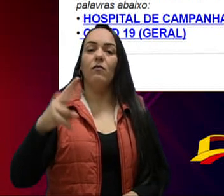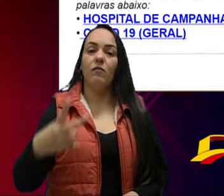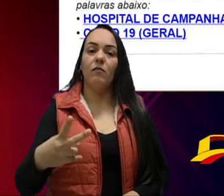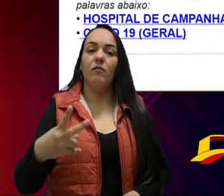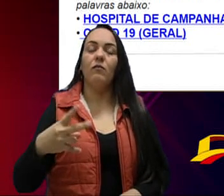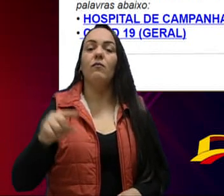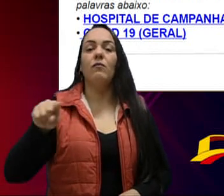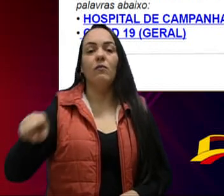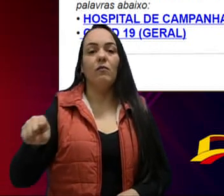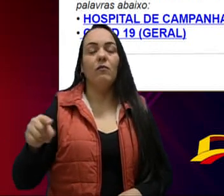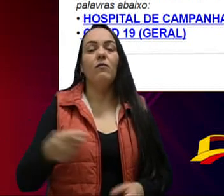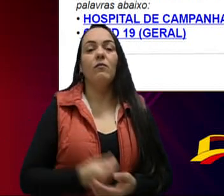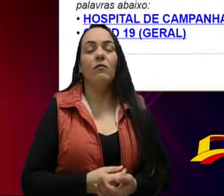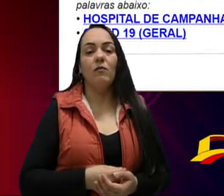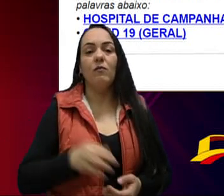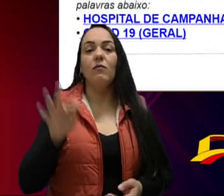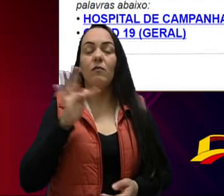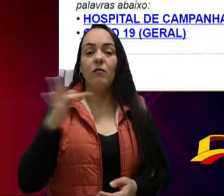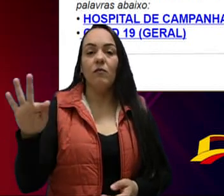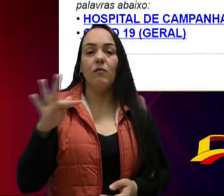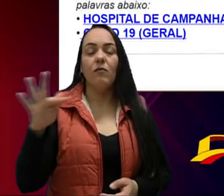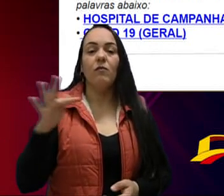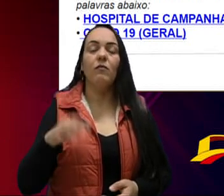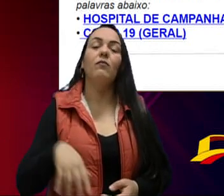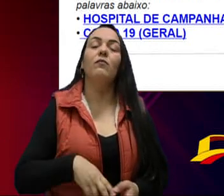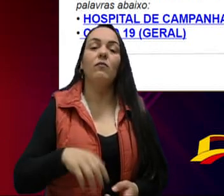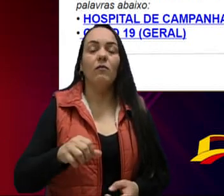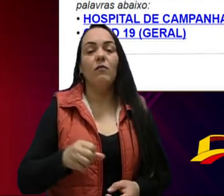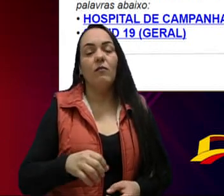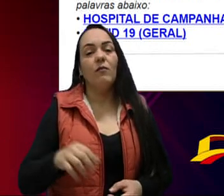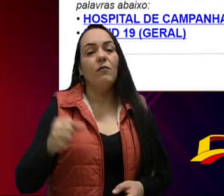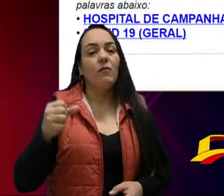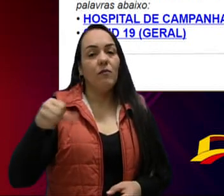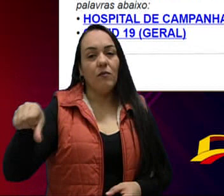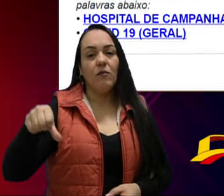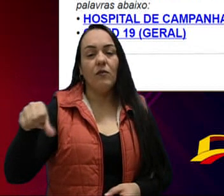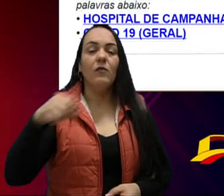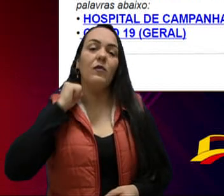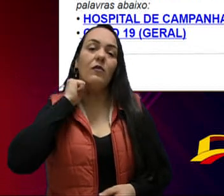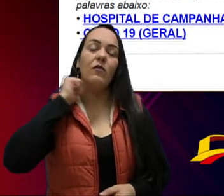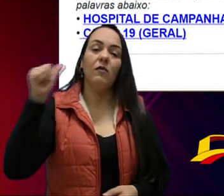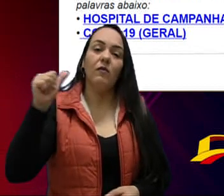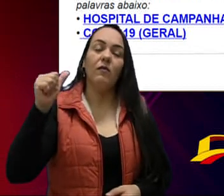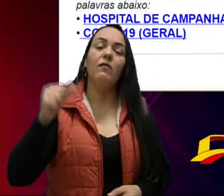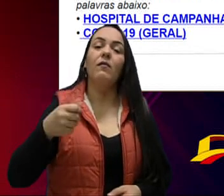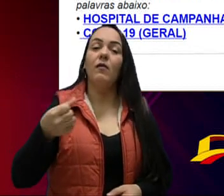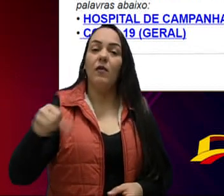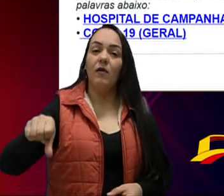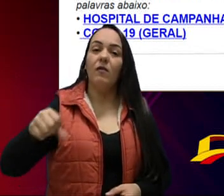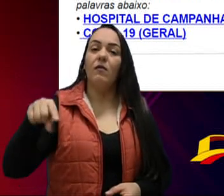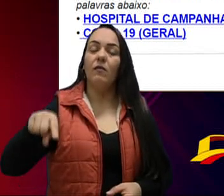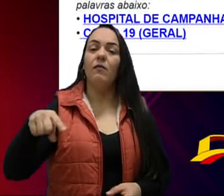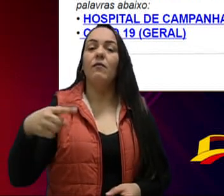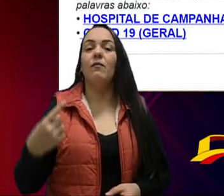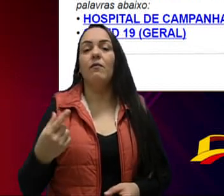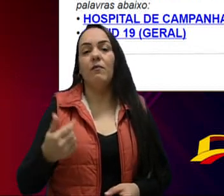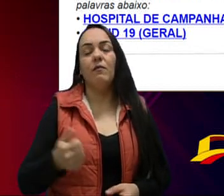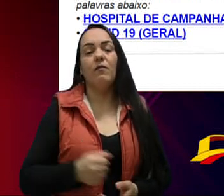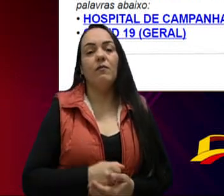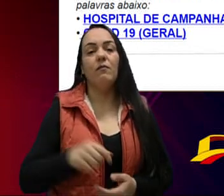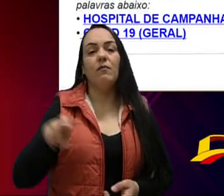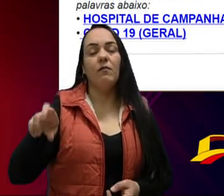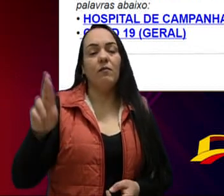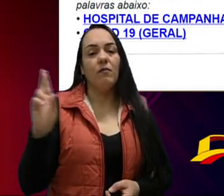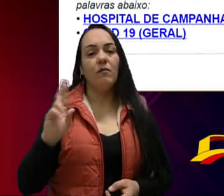342/2 governo federal em nove de abril nós recebemos 9 milhões 137 mil e do governo